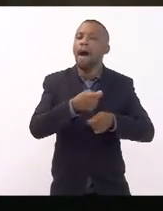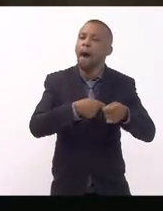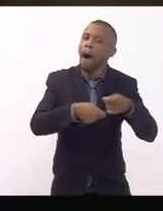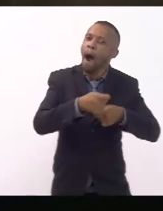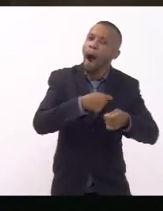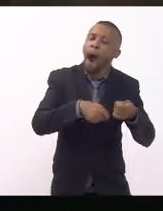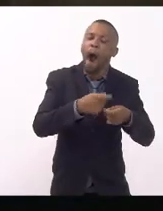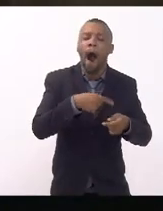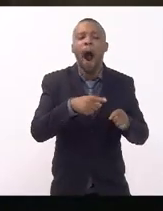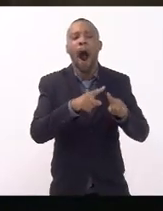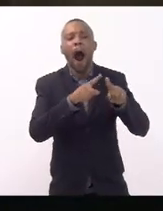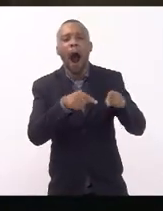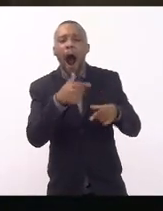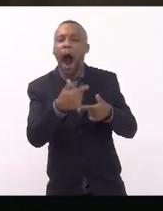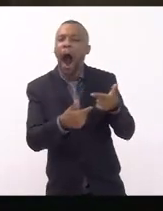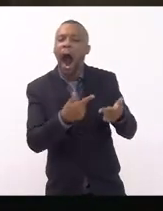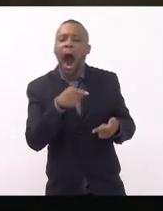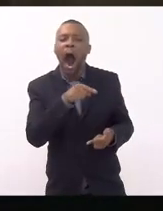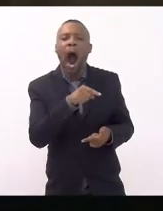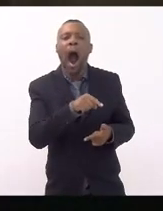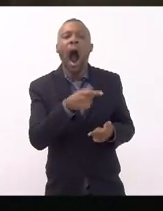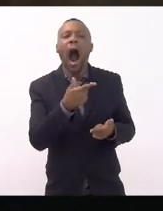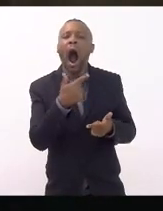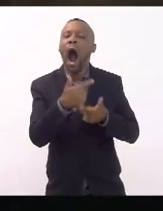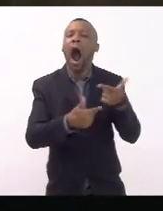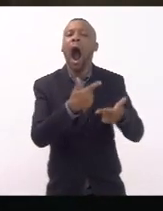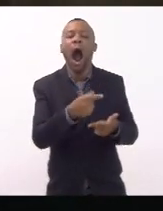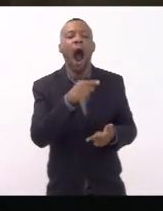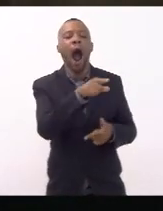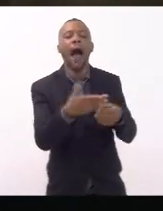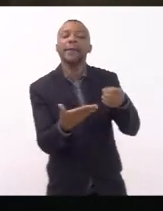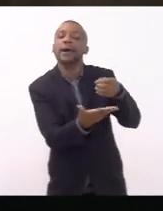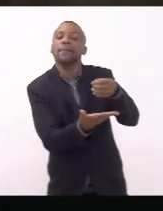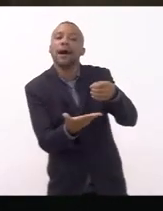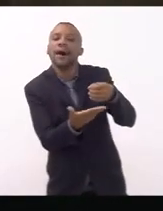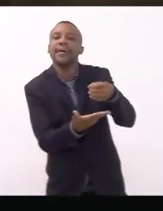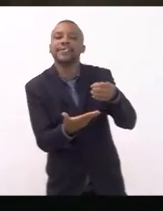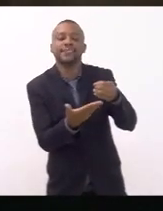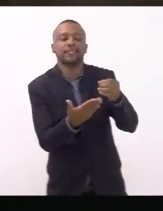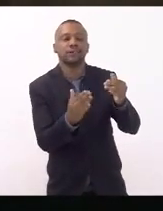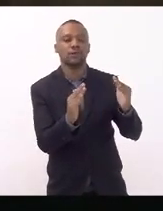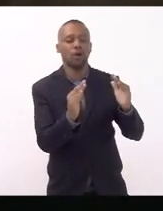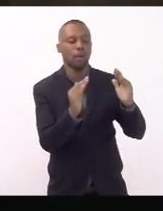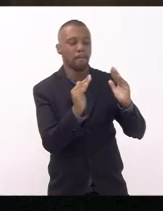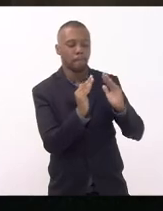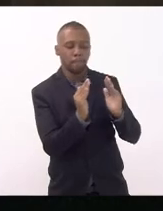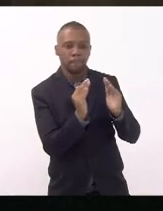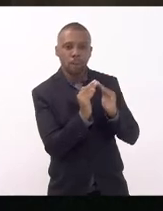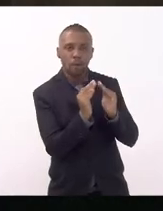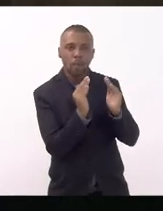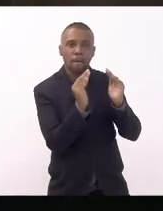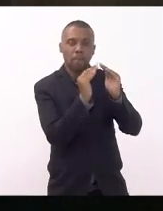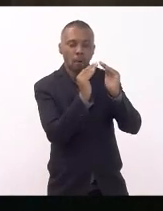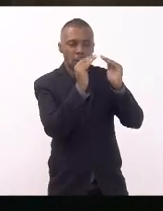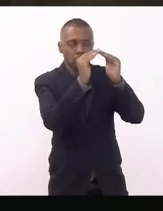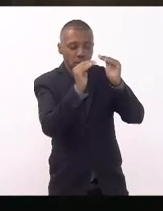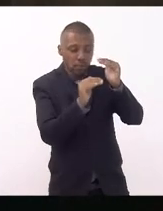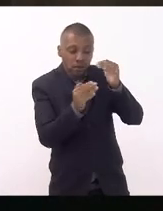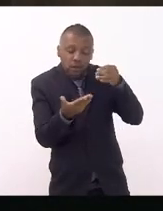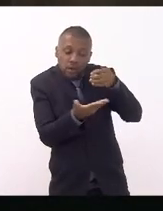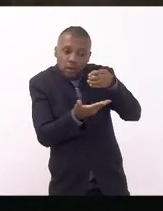são trabalhadores e trabalhadoras que estão na ponta, né? Que estão passando fome, que estão